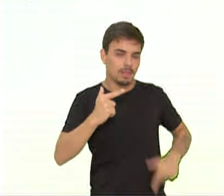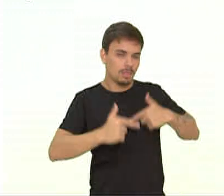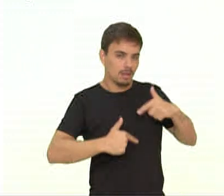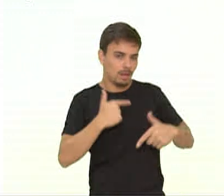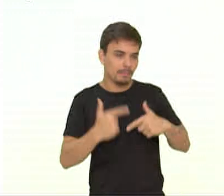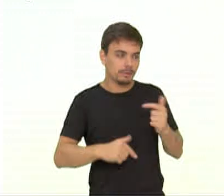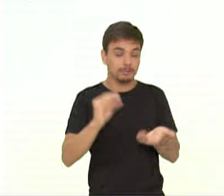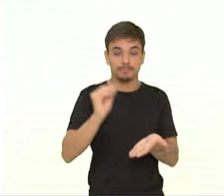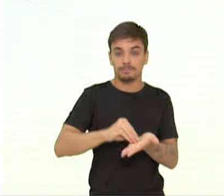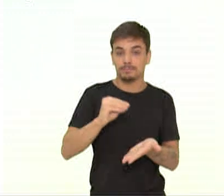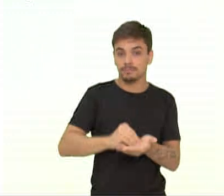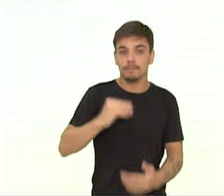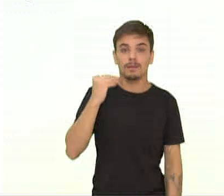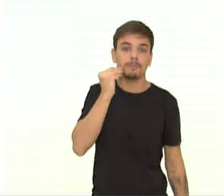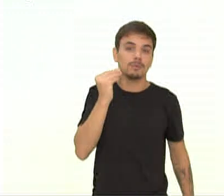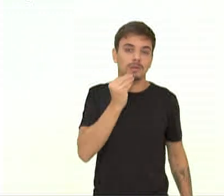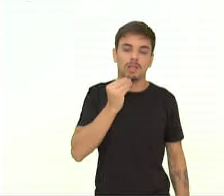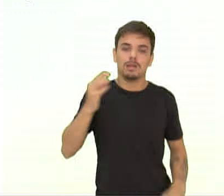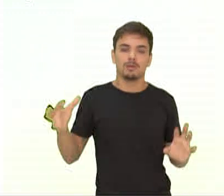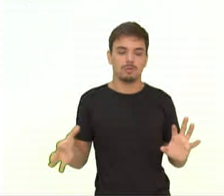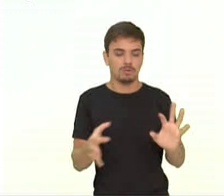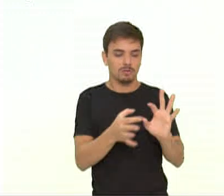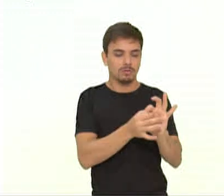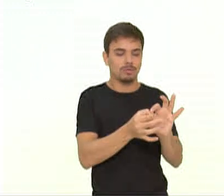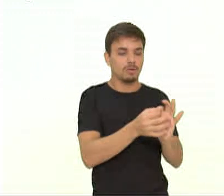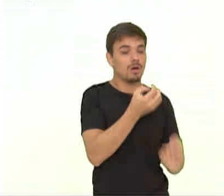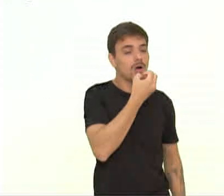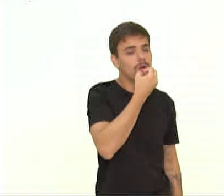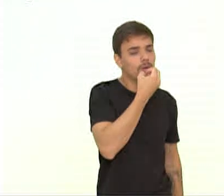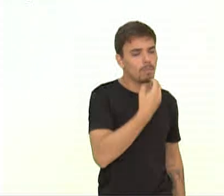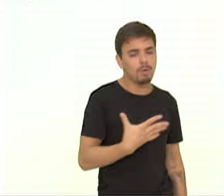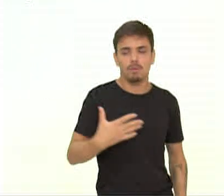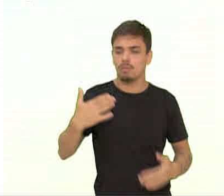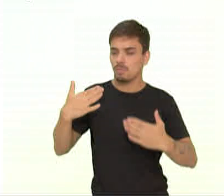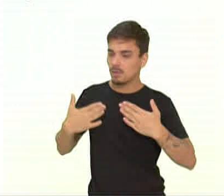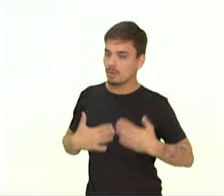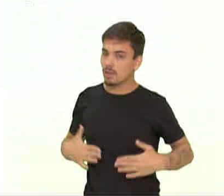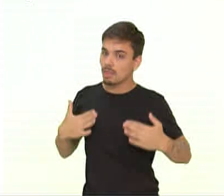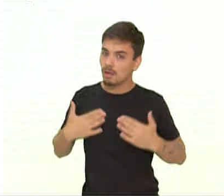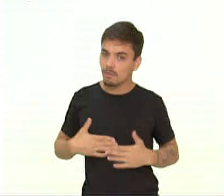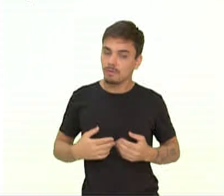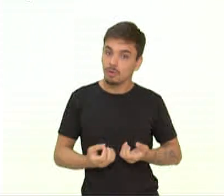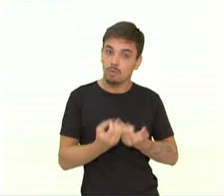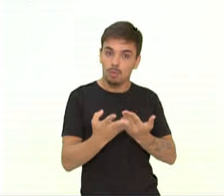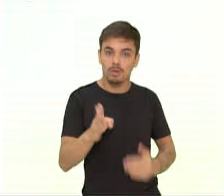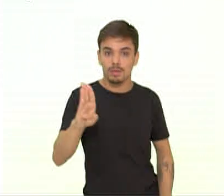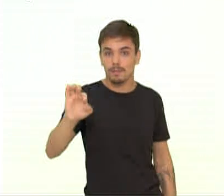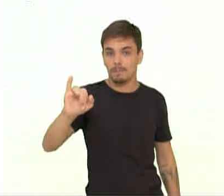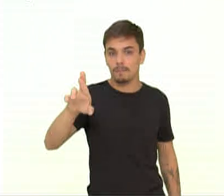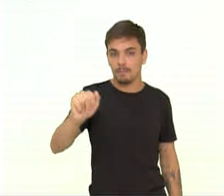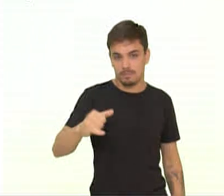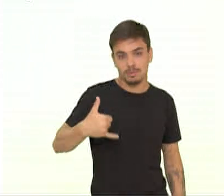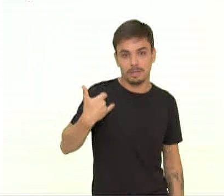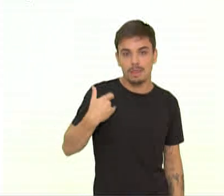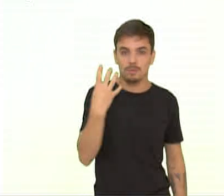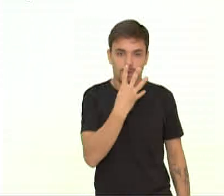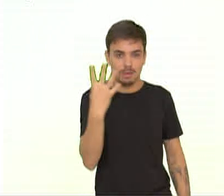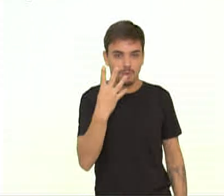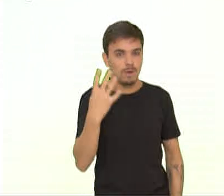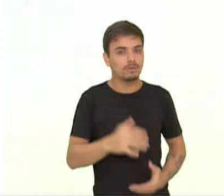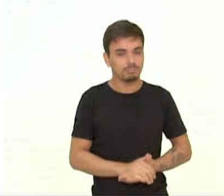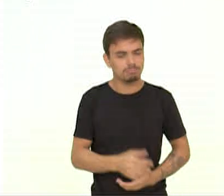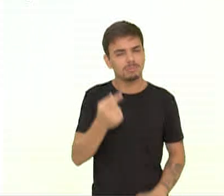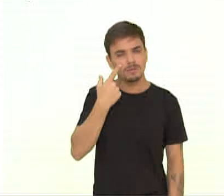falta de oportunidade, juntei o útil ao agradável. Conta seu Bira, 44 anos. Veja